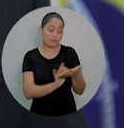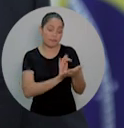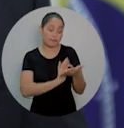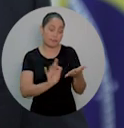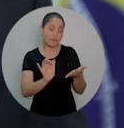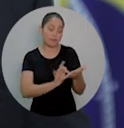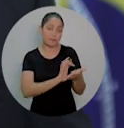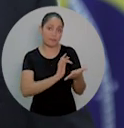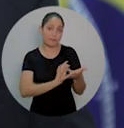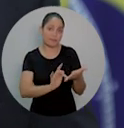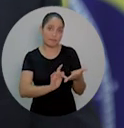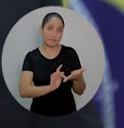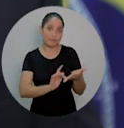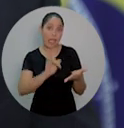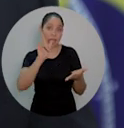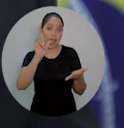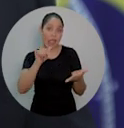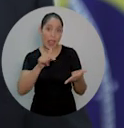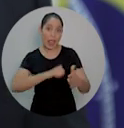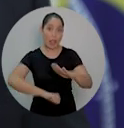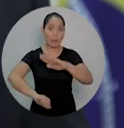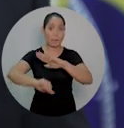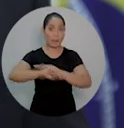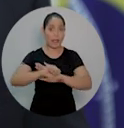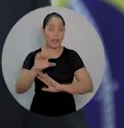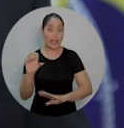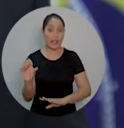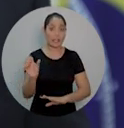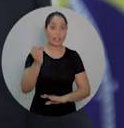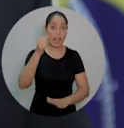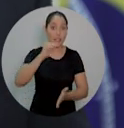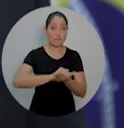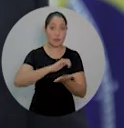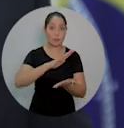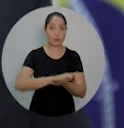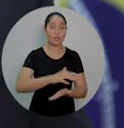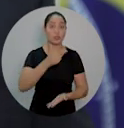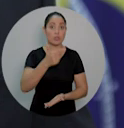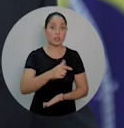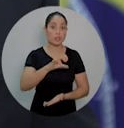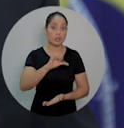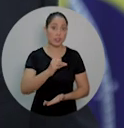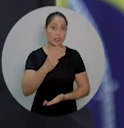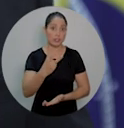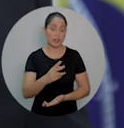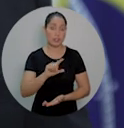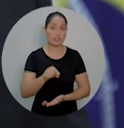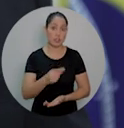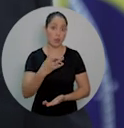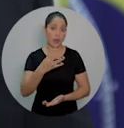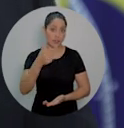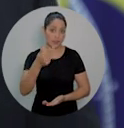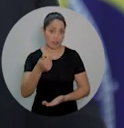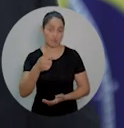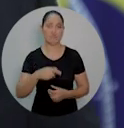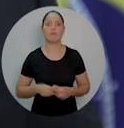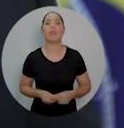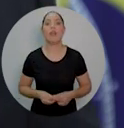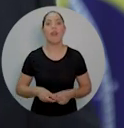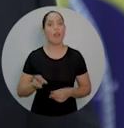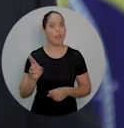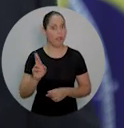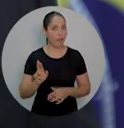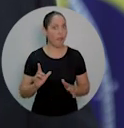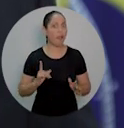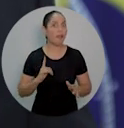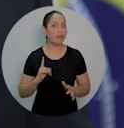telefone celular, a infração será gravíssima e o valor da multa de R$ 293,47. Notamos que